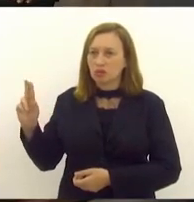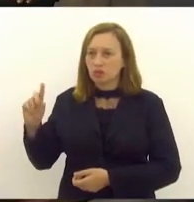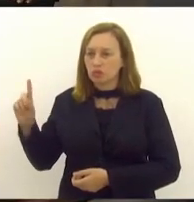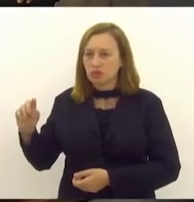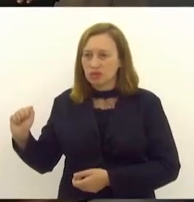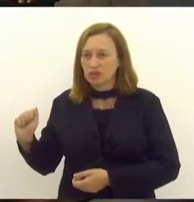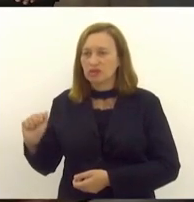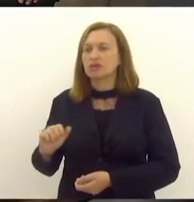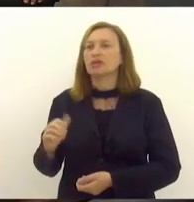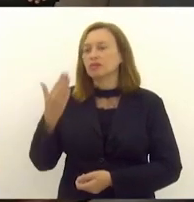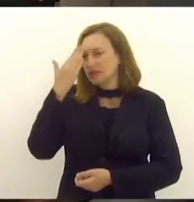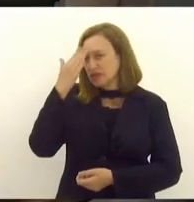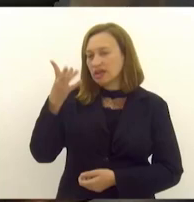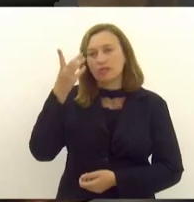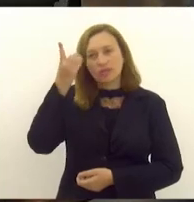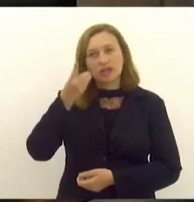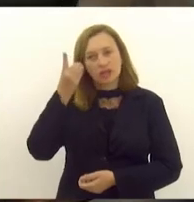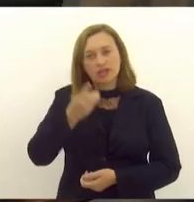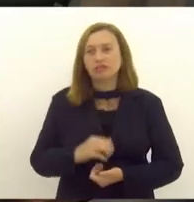deputada